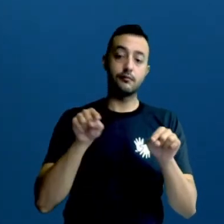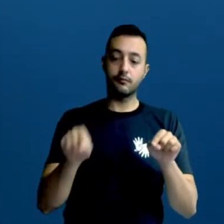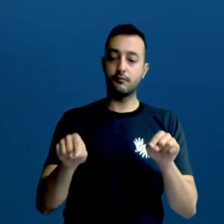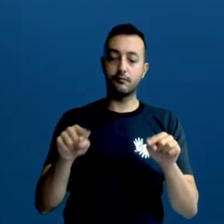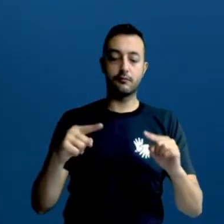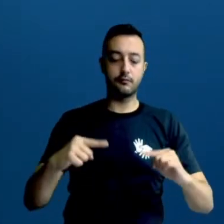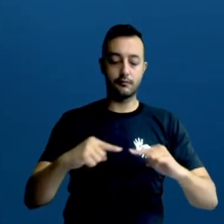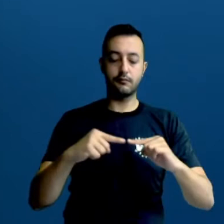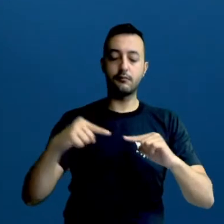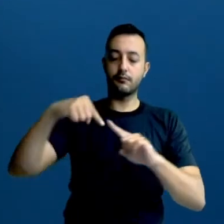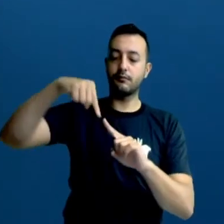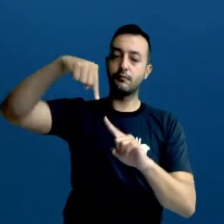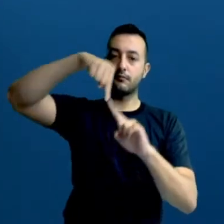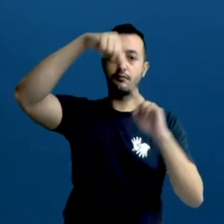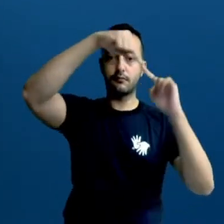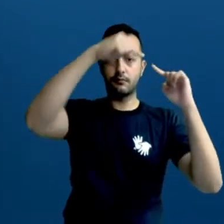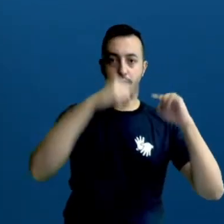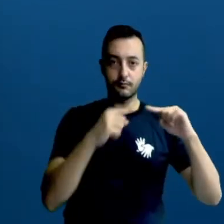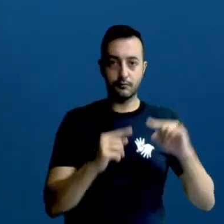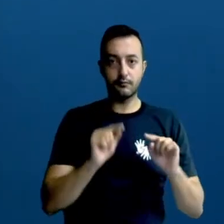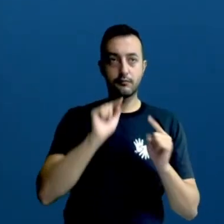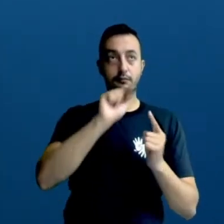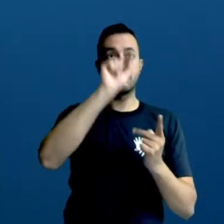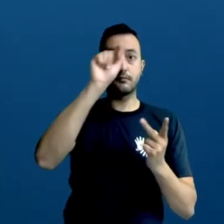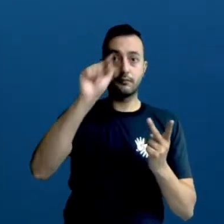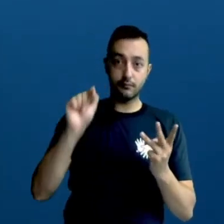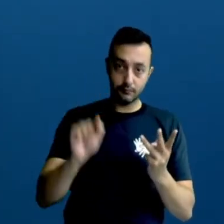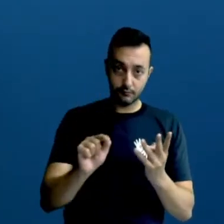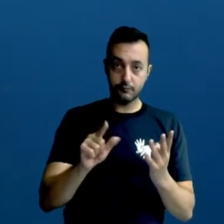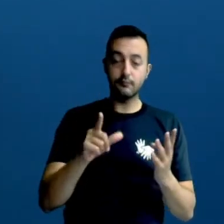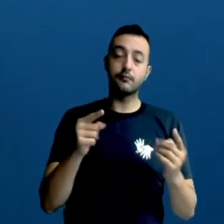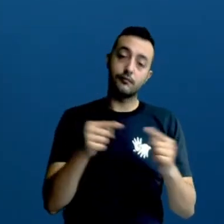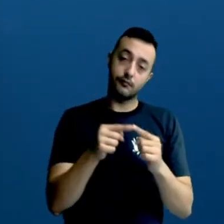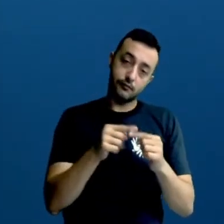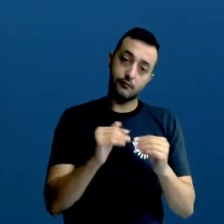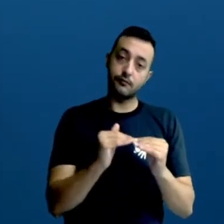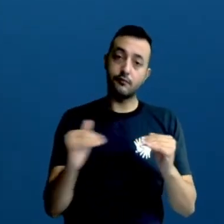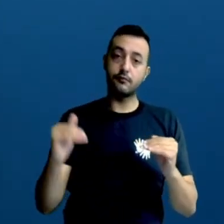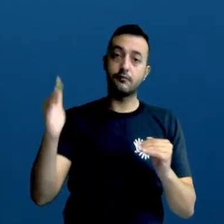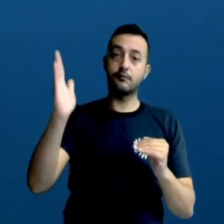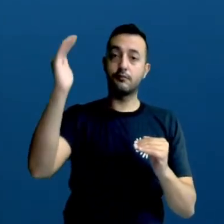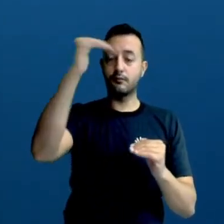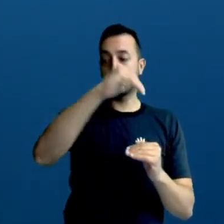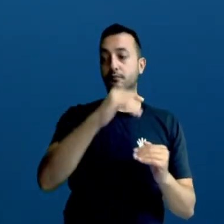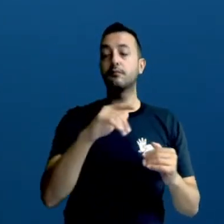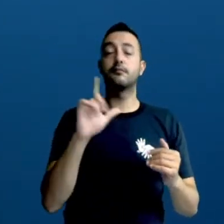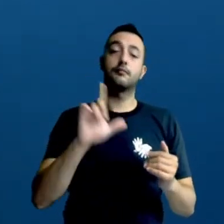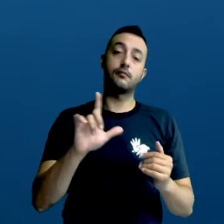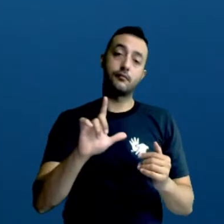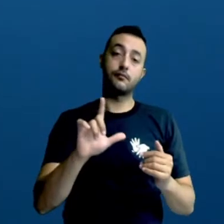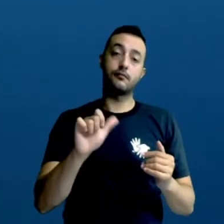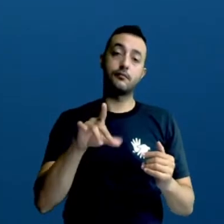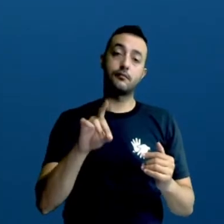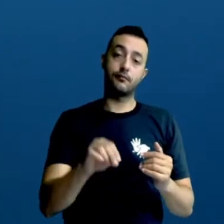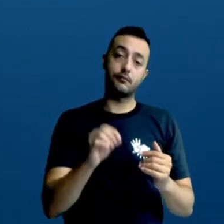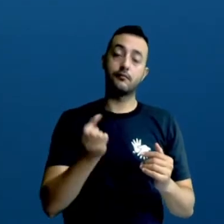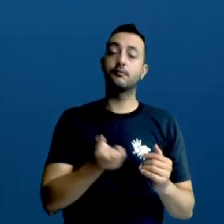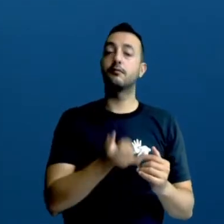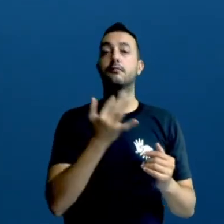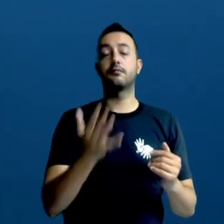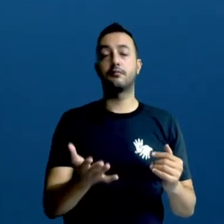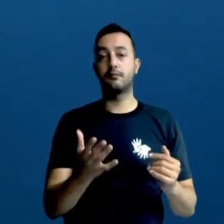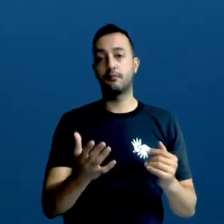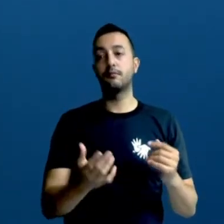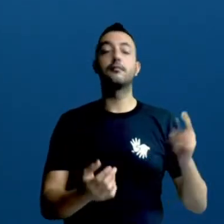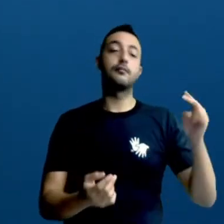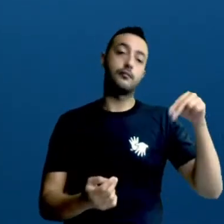polígono tem. Quantidade de vértices é igual a quantidade de lados. Então, se ele tem n lados, de cada vértice vai sair n menos